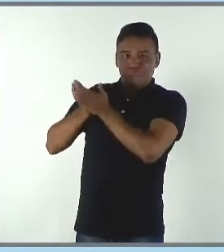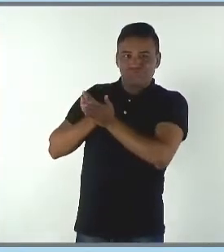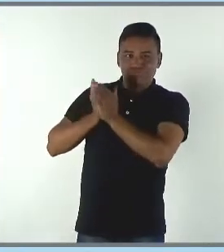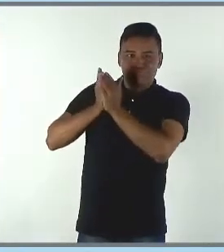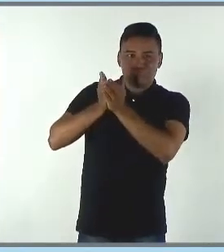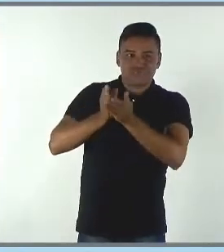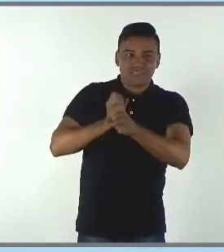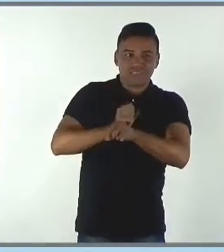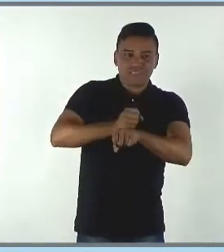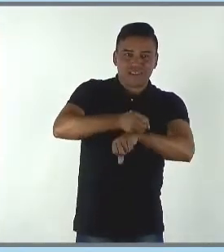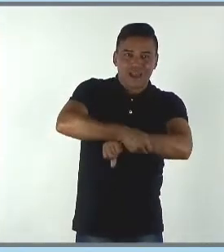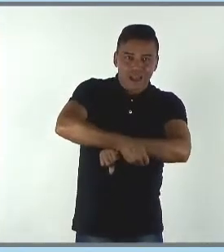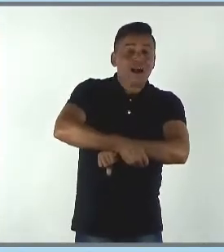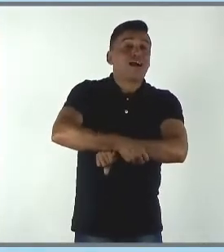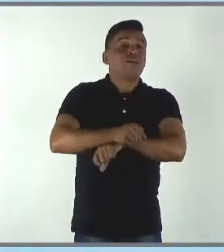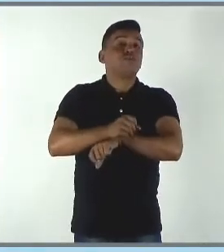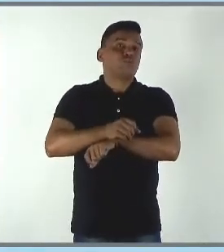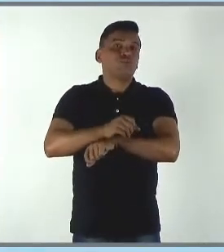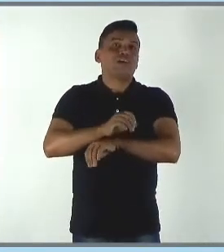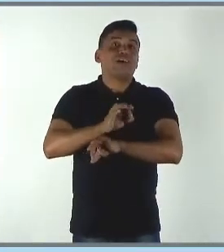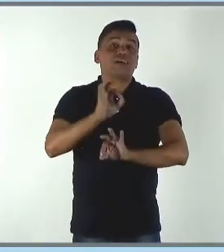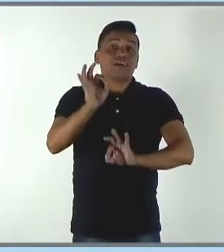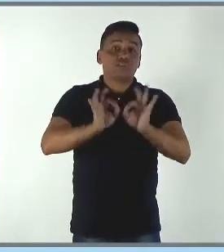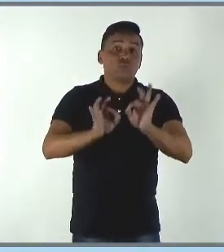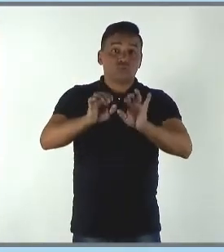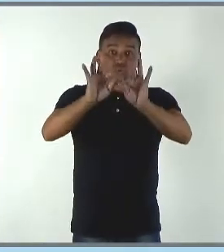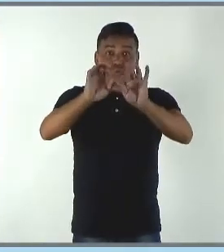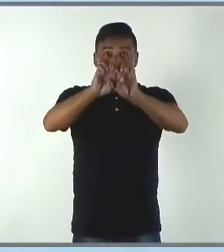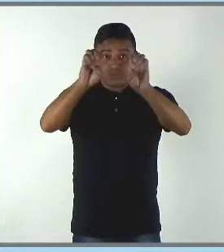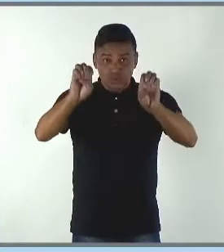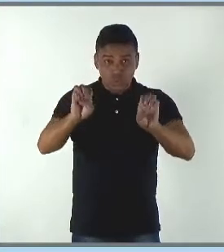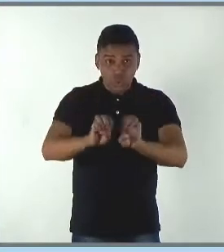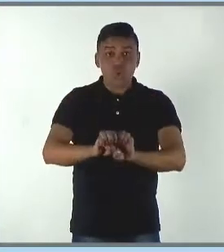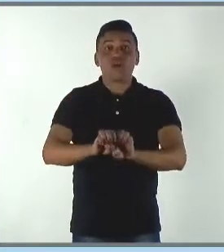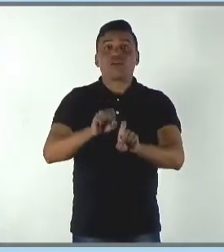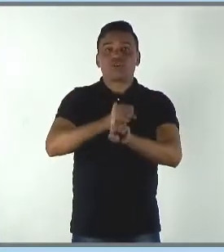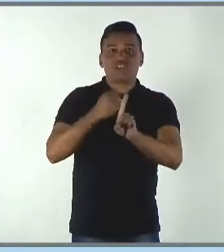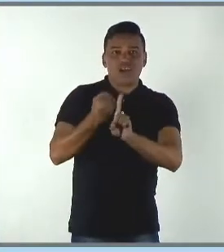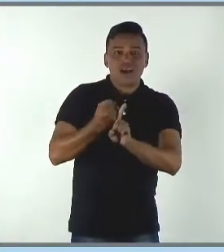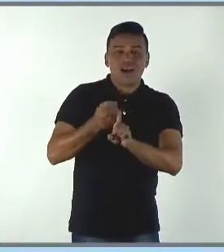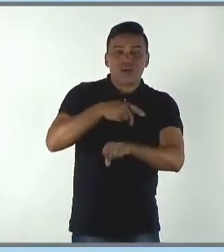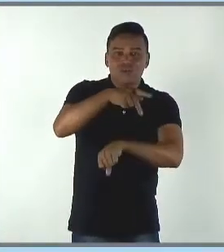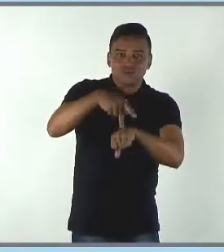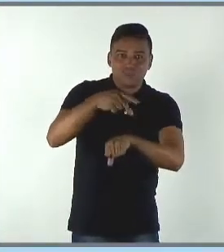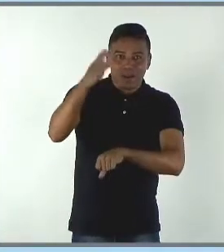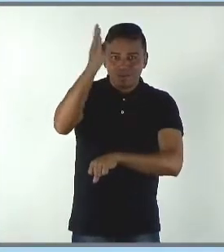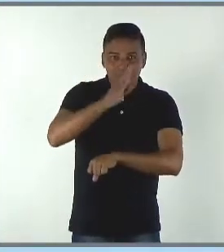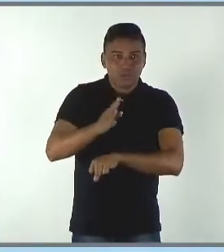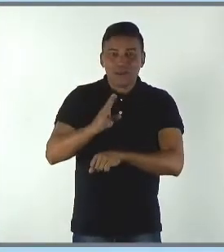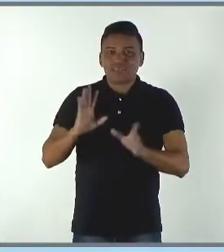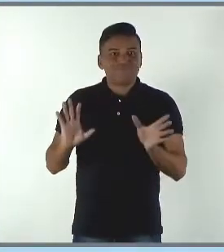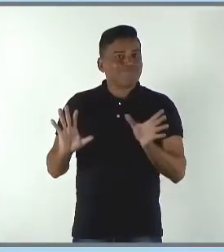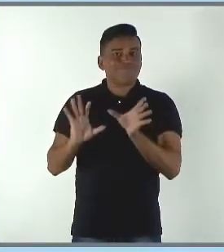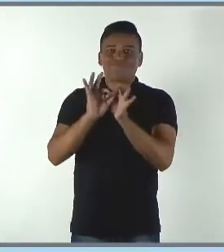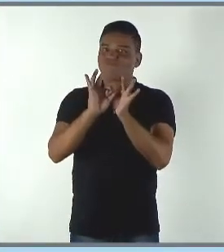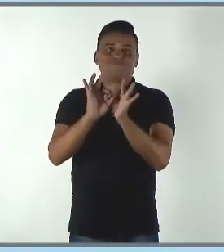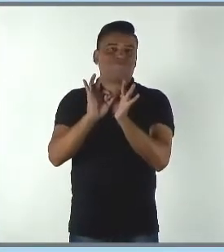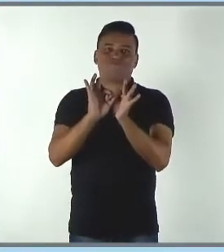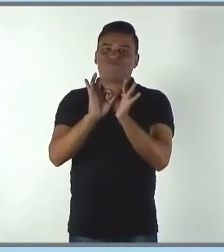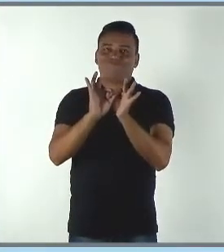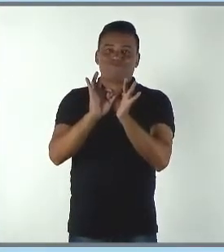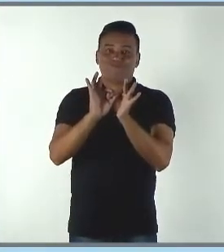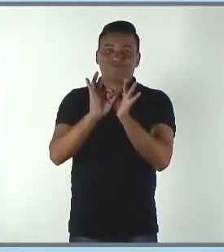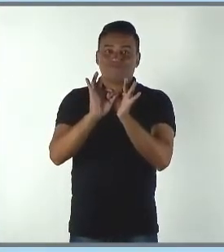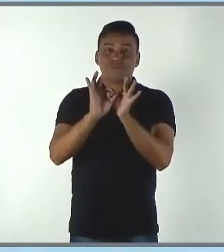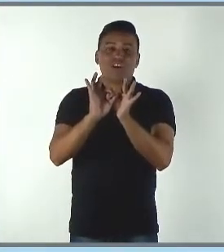a estruturação social do país, mas ainda não pertencem, não estão integrados a essa mesma ordem social. Tá? E aqui eu só abro